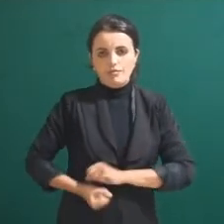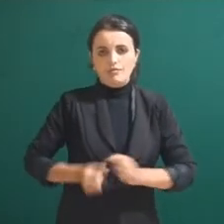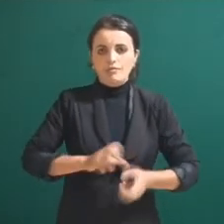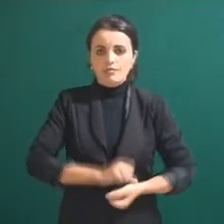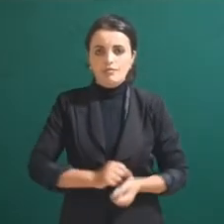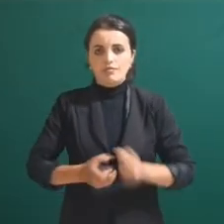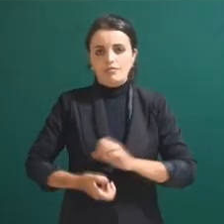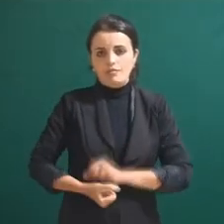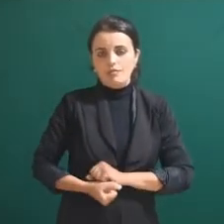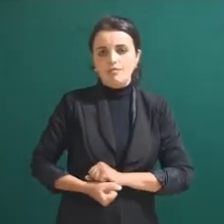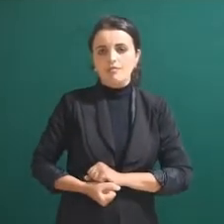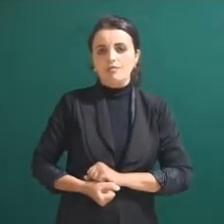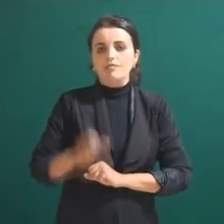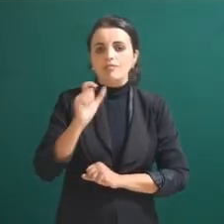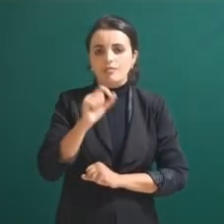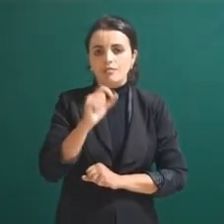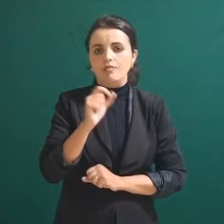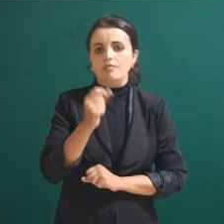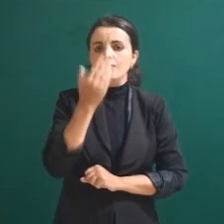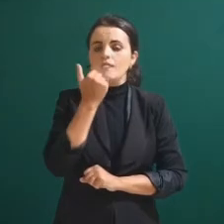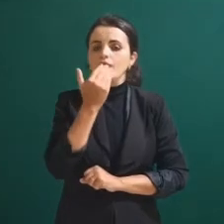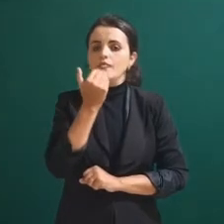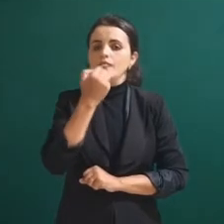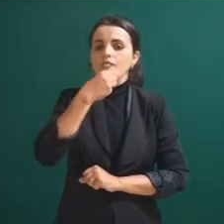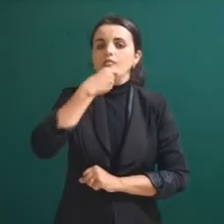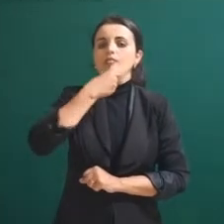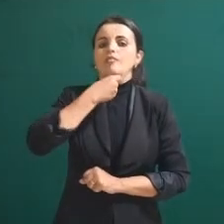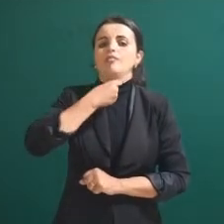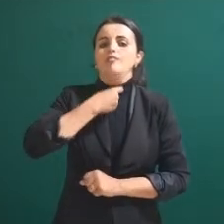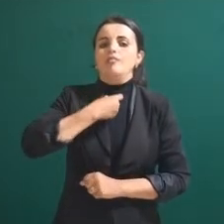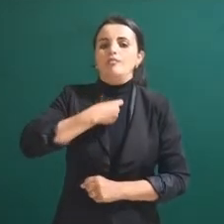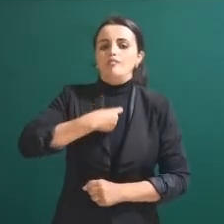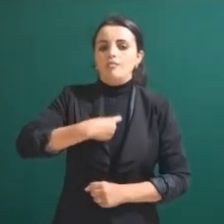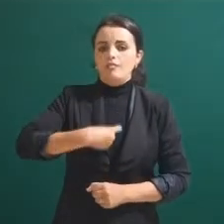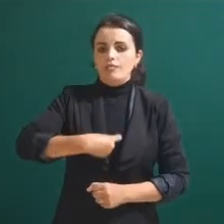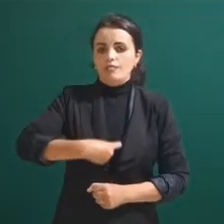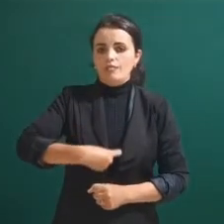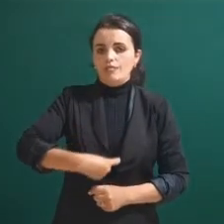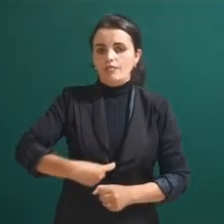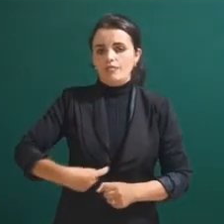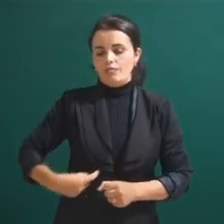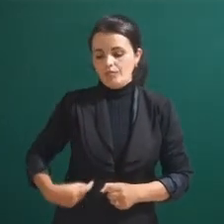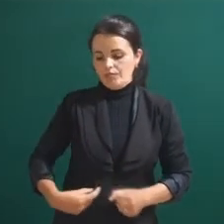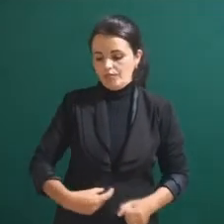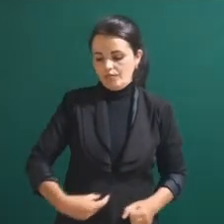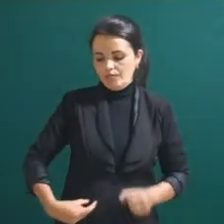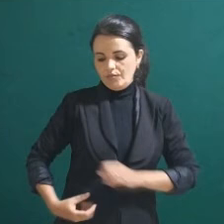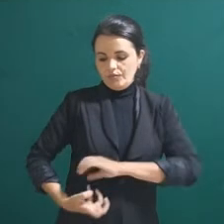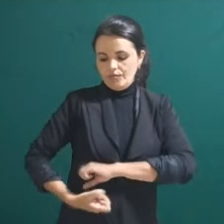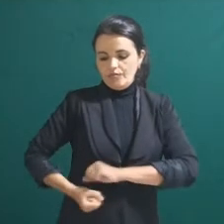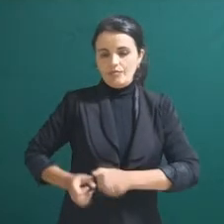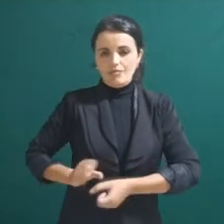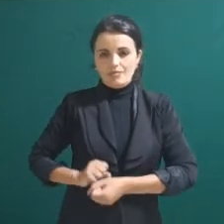movimentação peristática, certo? Então, essa movimentação faz com que o alimento ele passe por todo o nosso